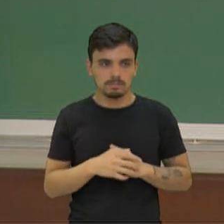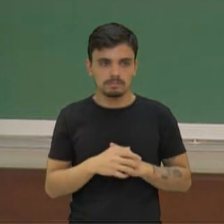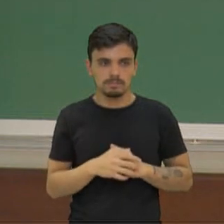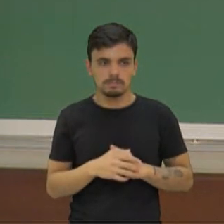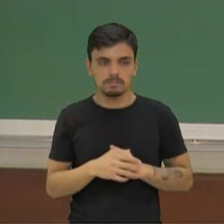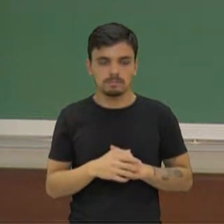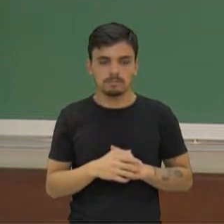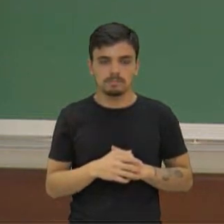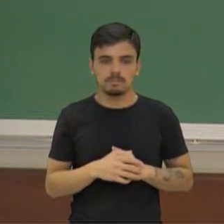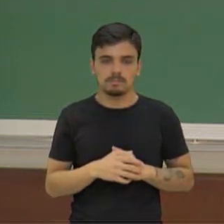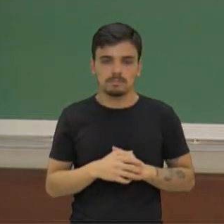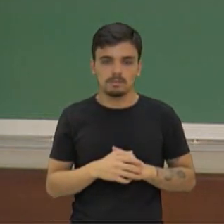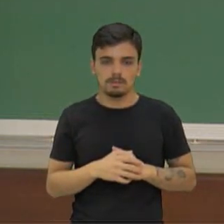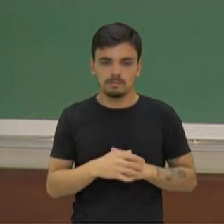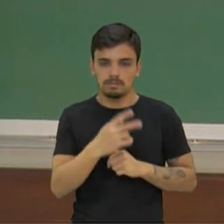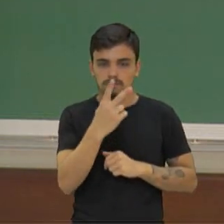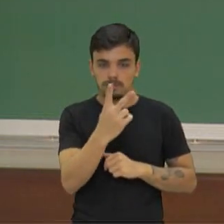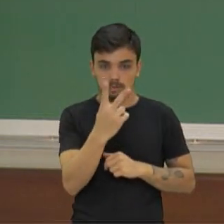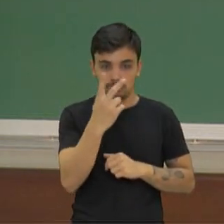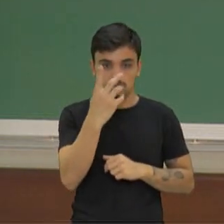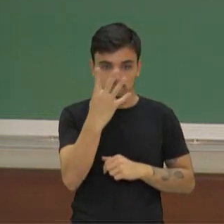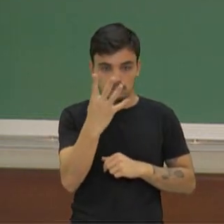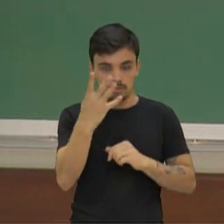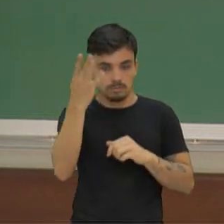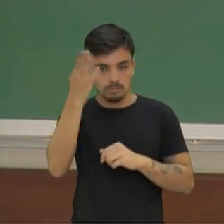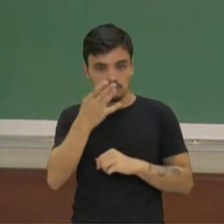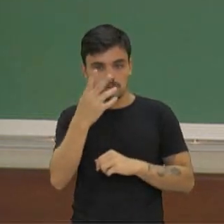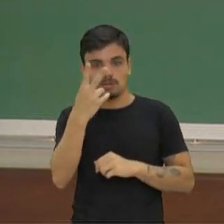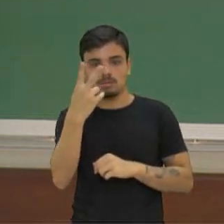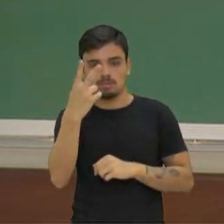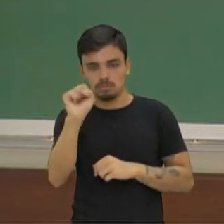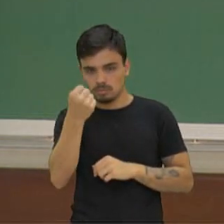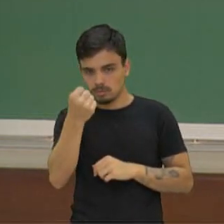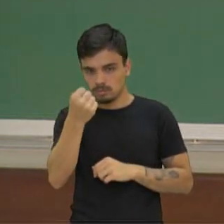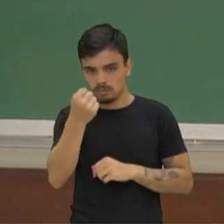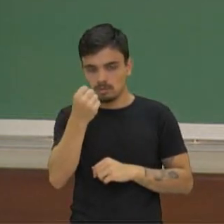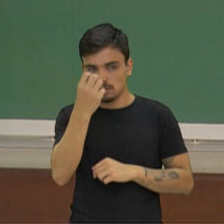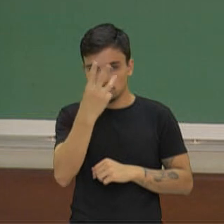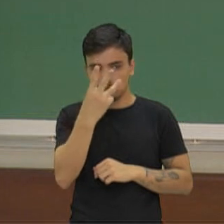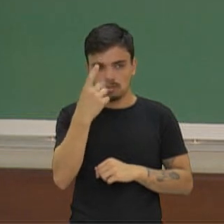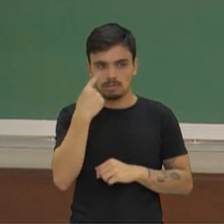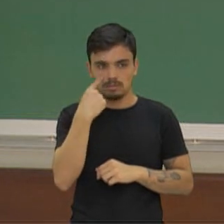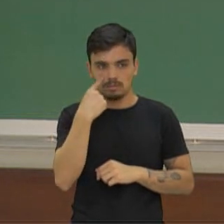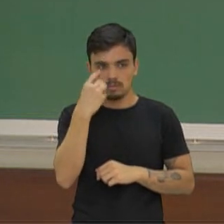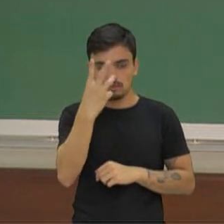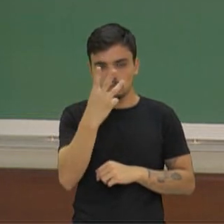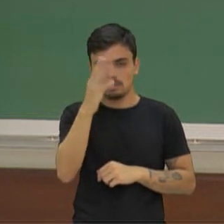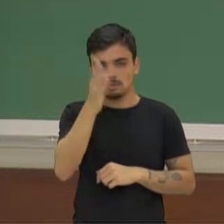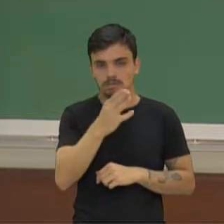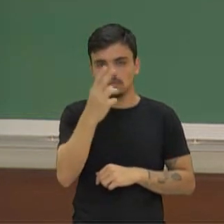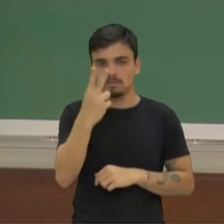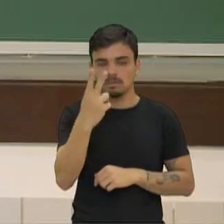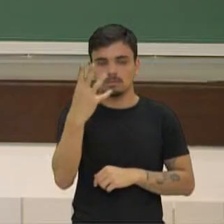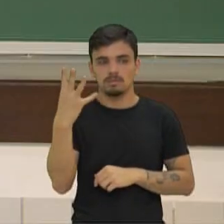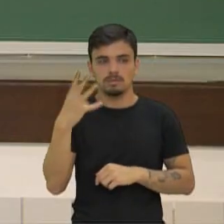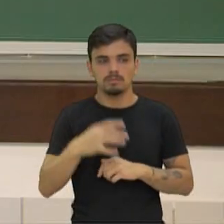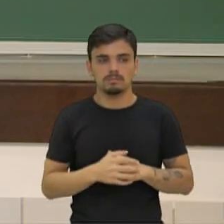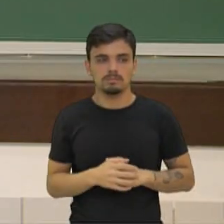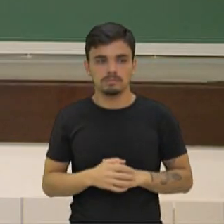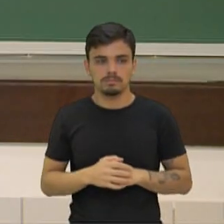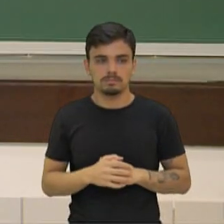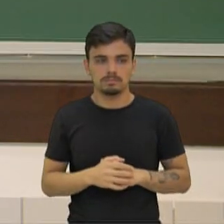para 8, triplicou, então triplica o numerador. De 1 vira 3. Soma aqui, 2 sobre